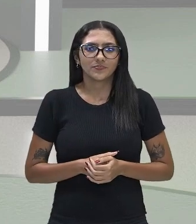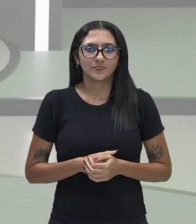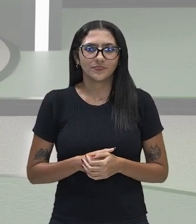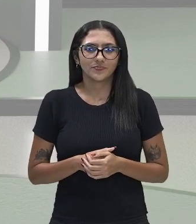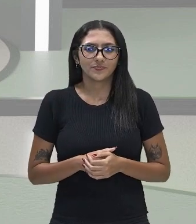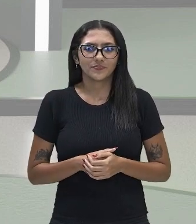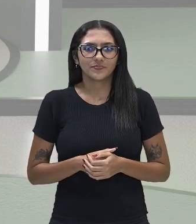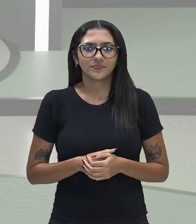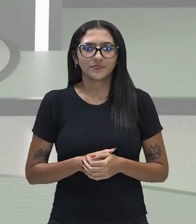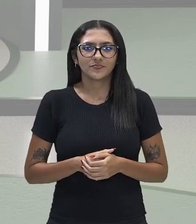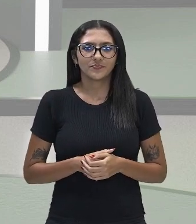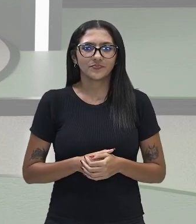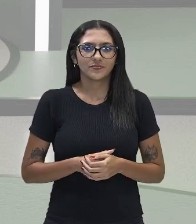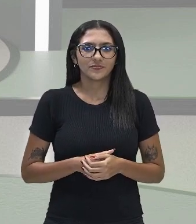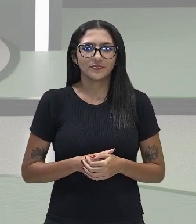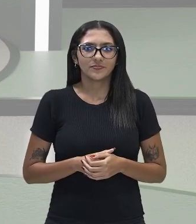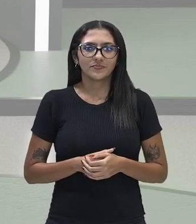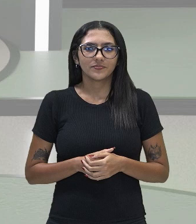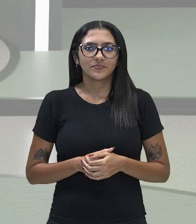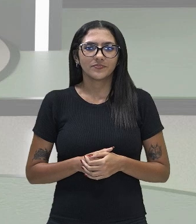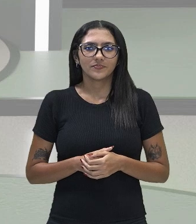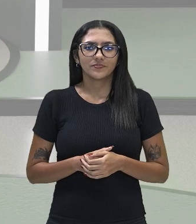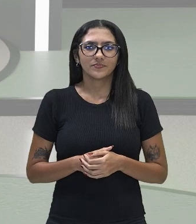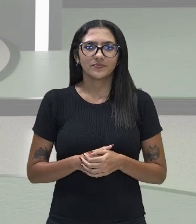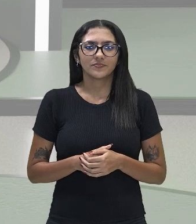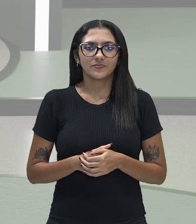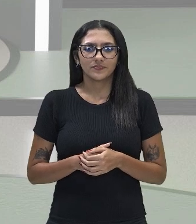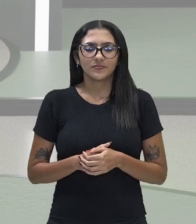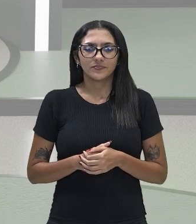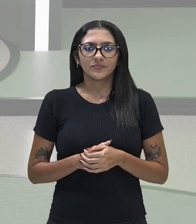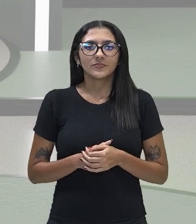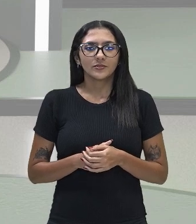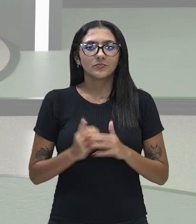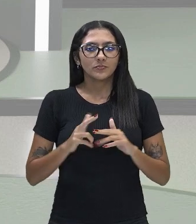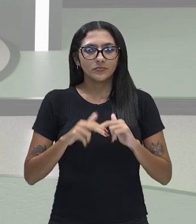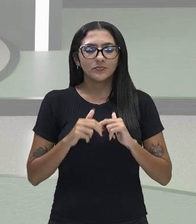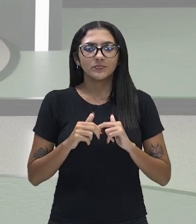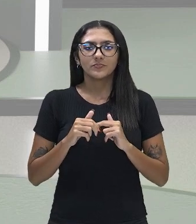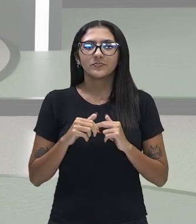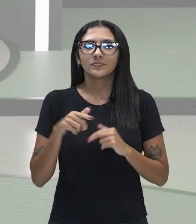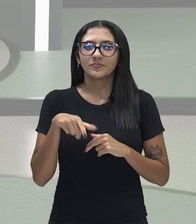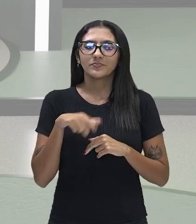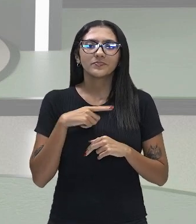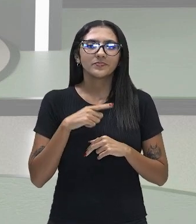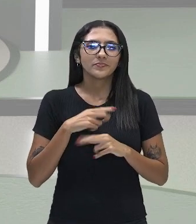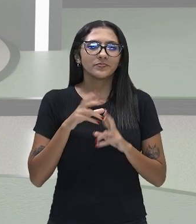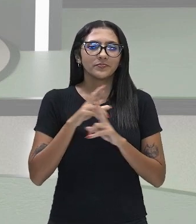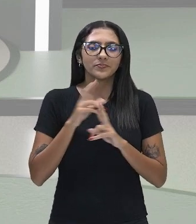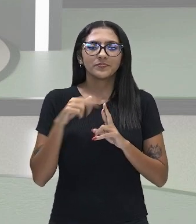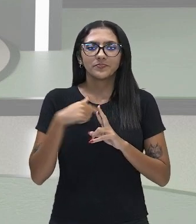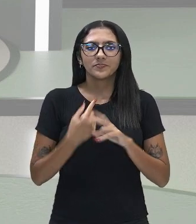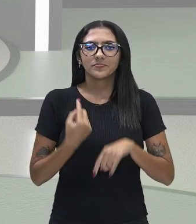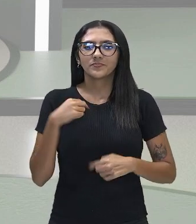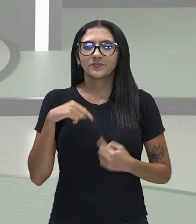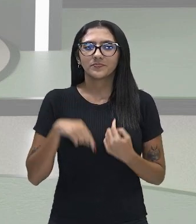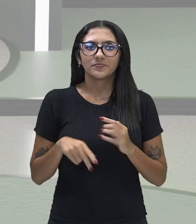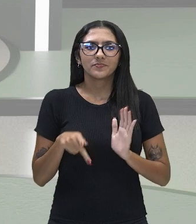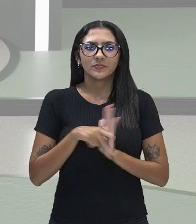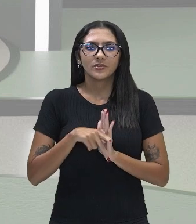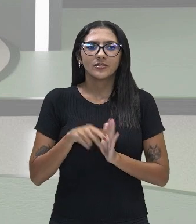isso está envolvido o nosso sistema reprodutor feminino. Então